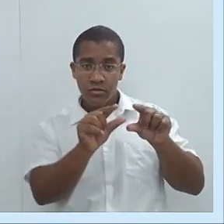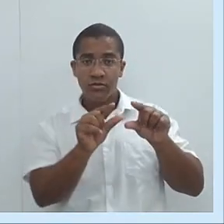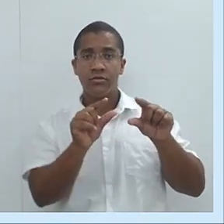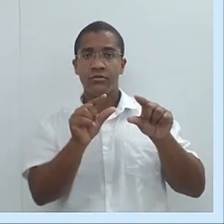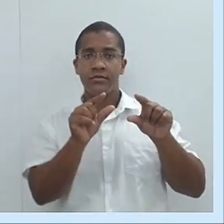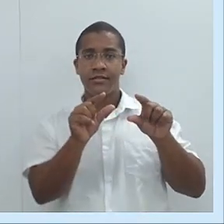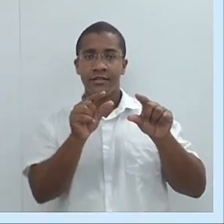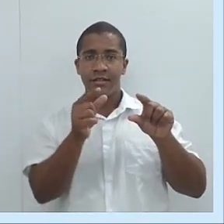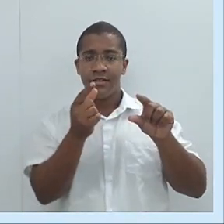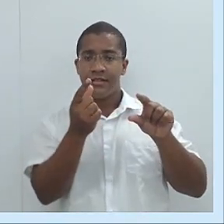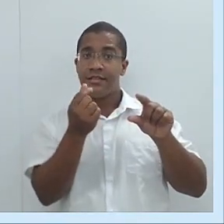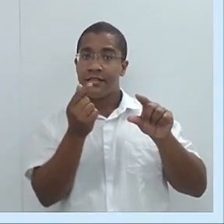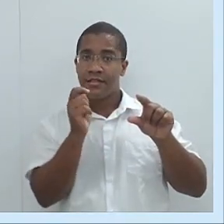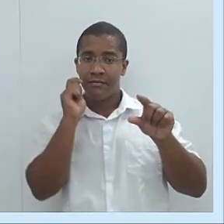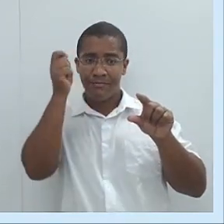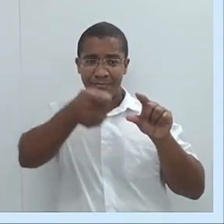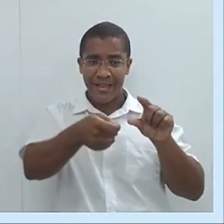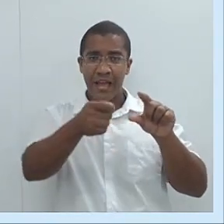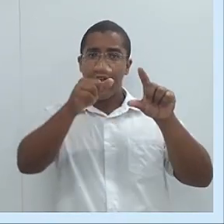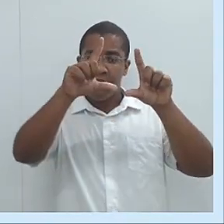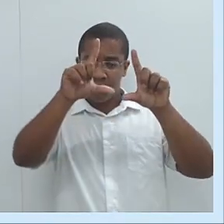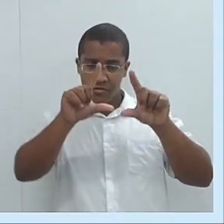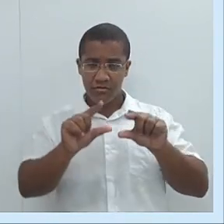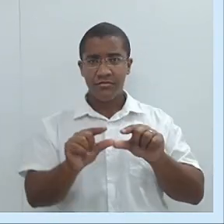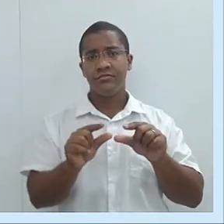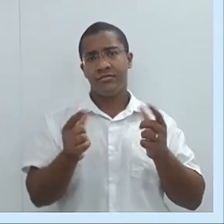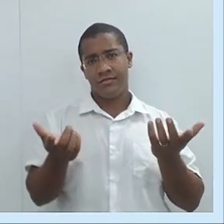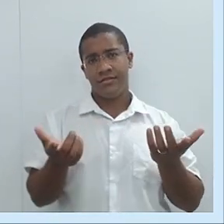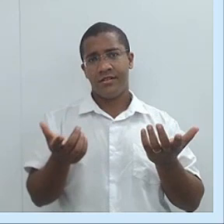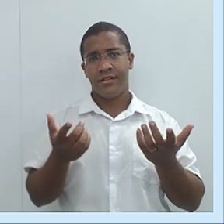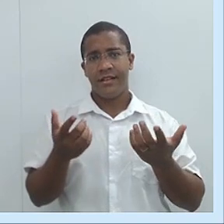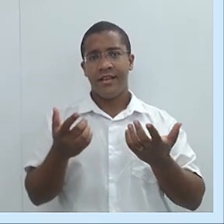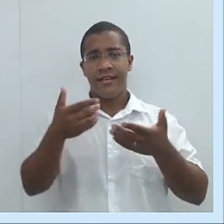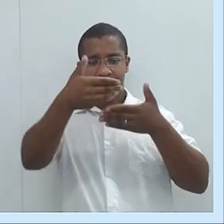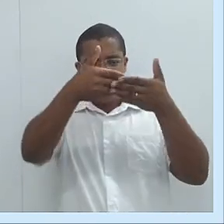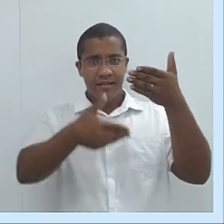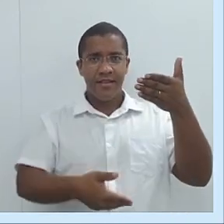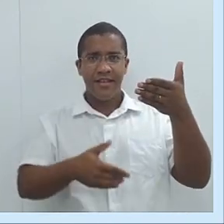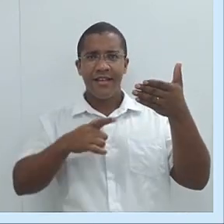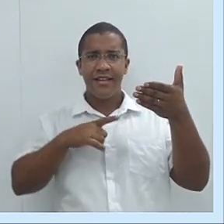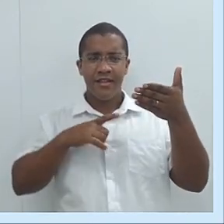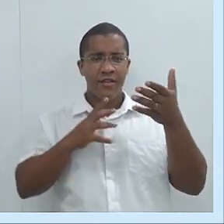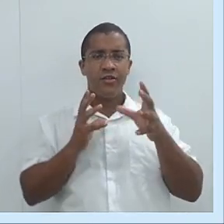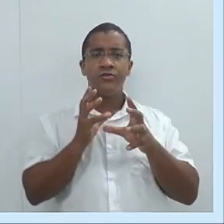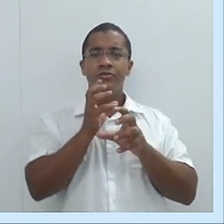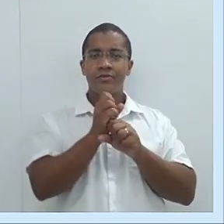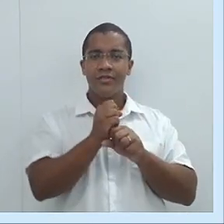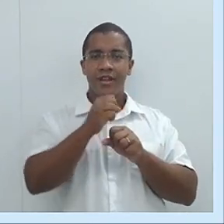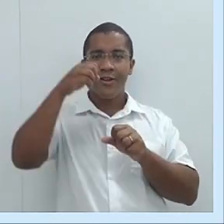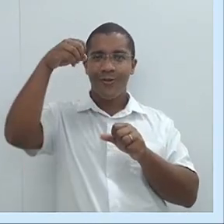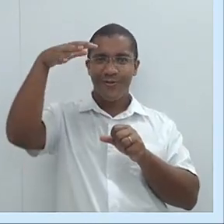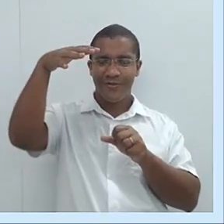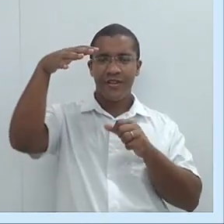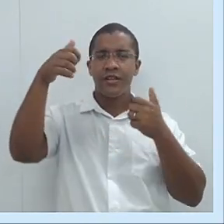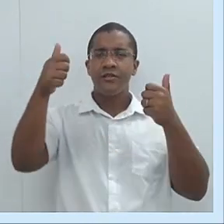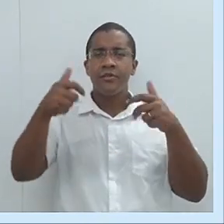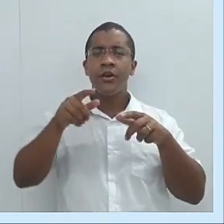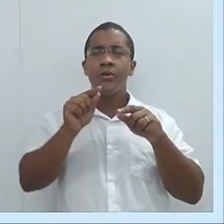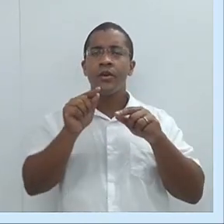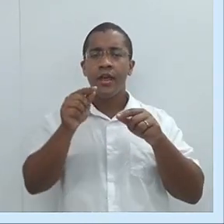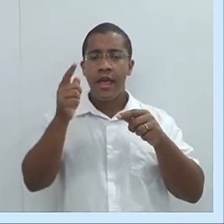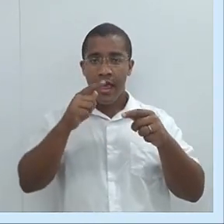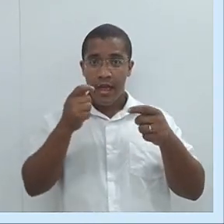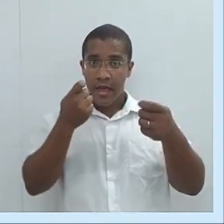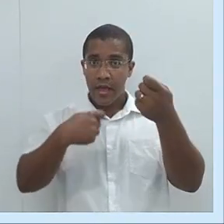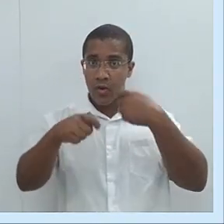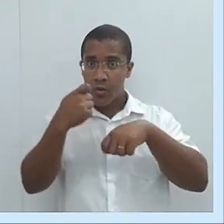para diminuir aquela conta de luz. Quando eu falo de conta de luz, eu vou falar sobre a economia